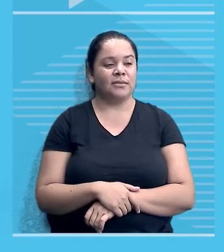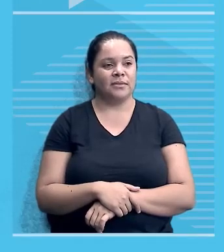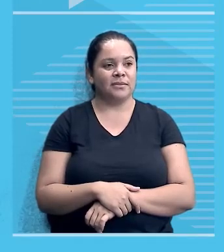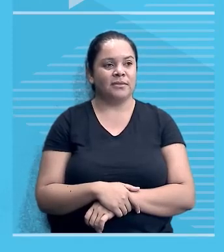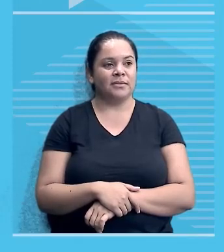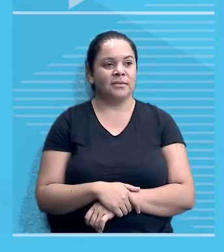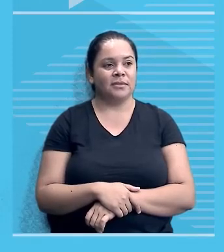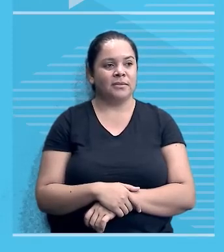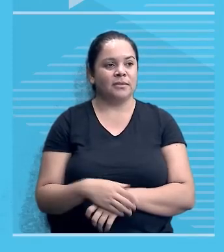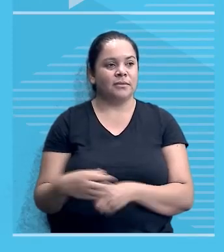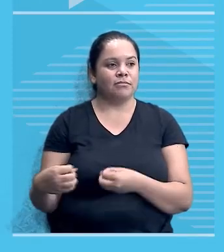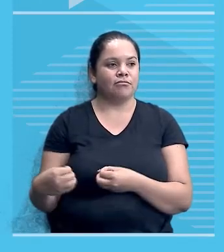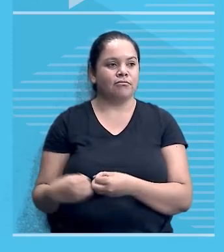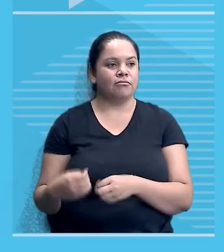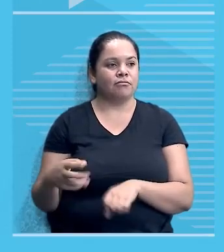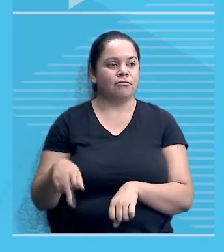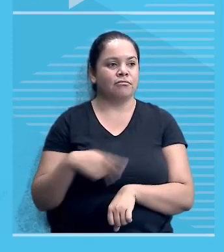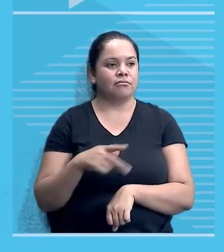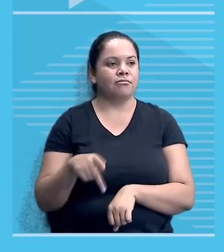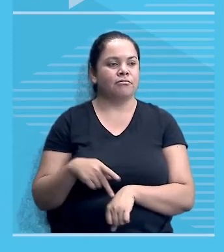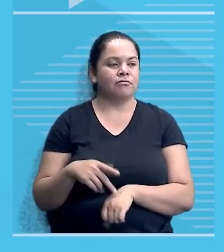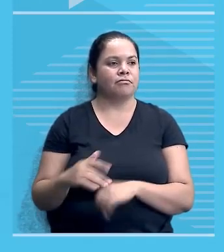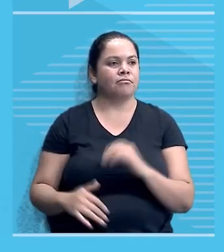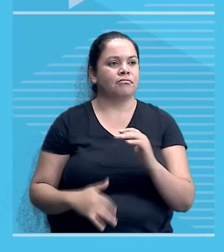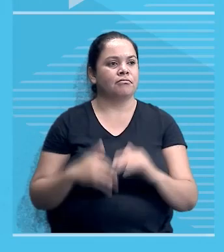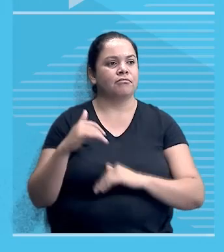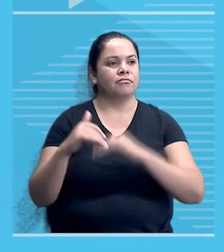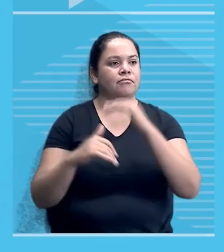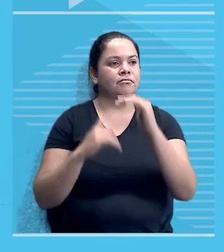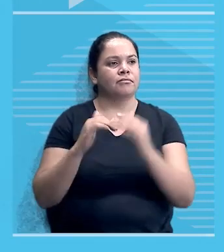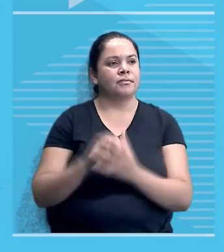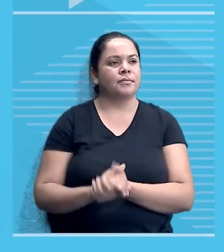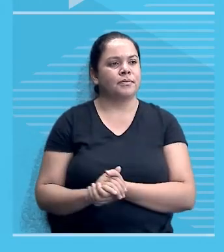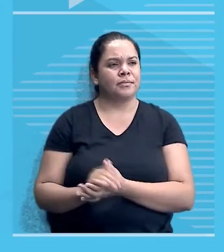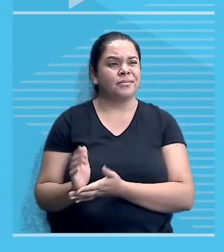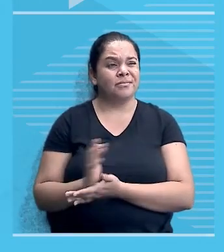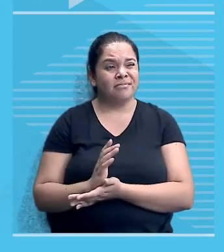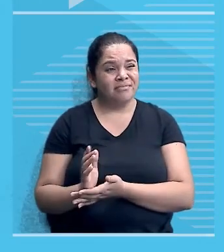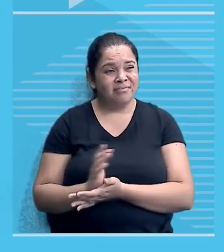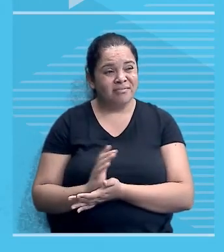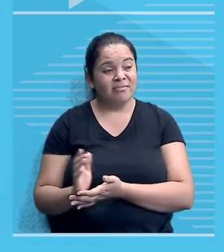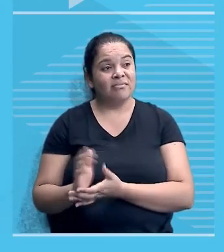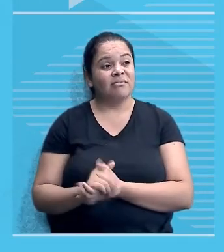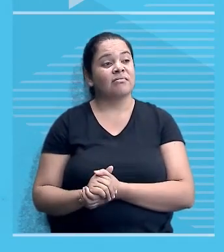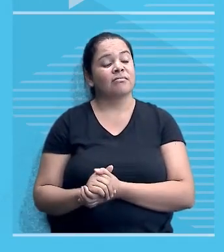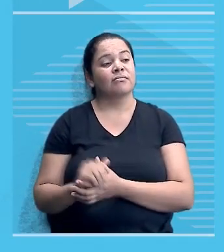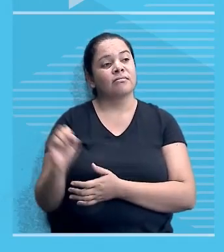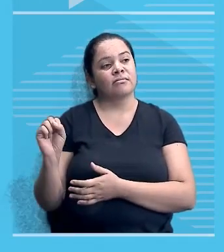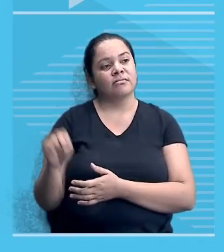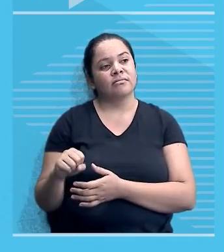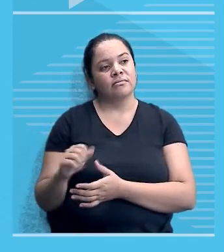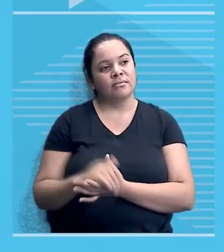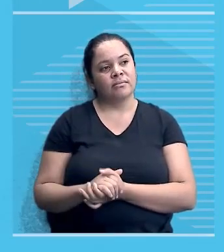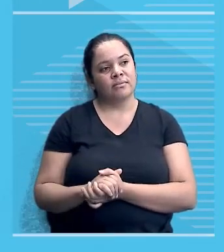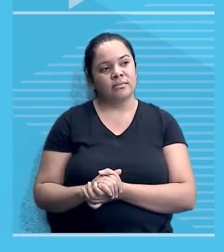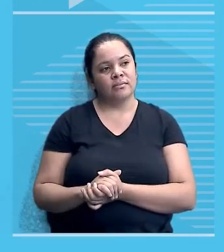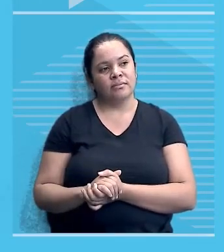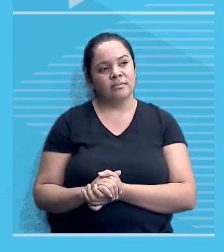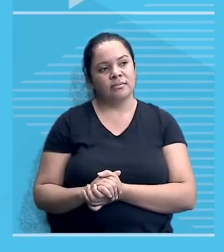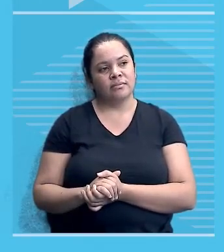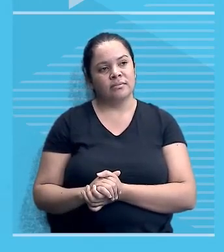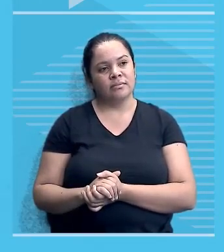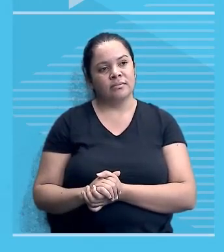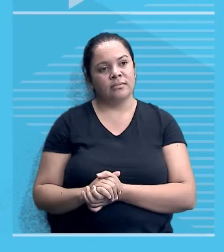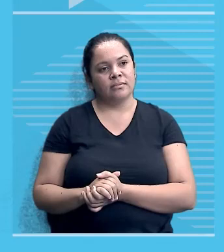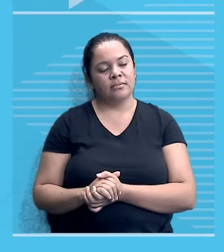próximo ao dos países desenvolvidos é em alguns aspectos né É claro que não é com relação